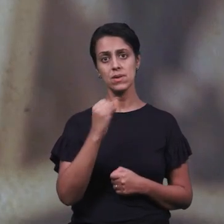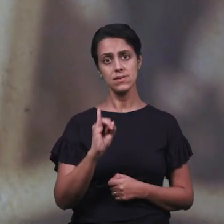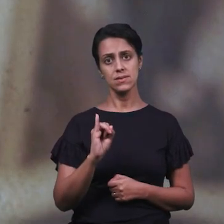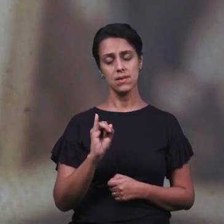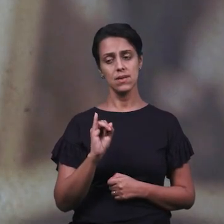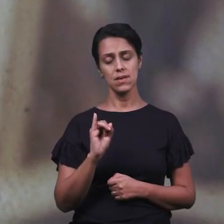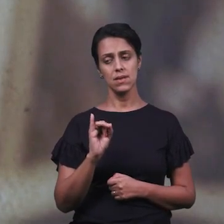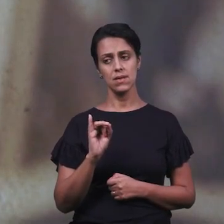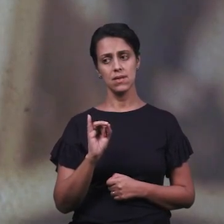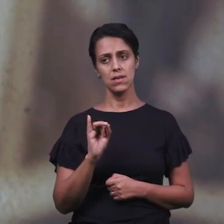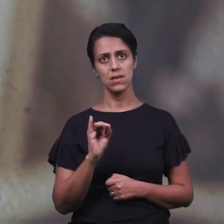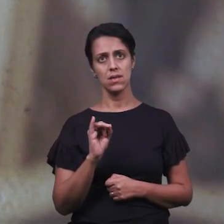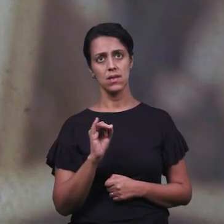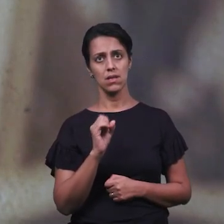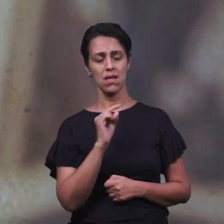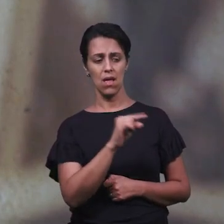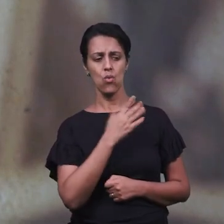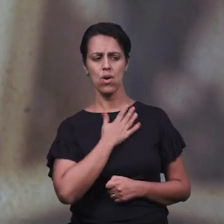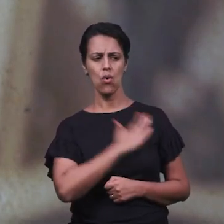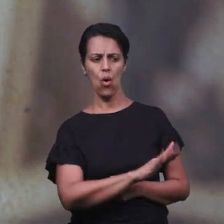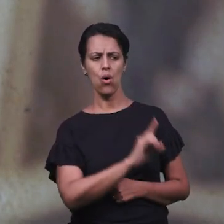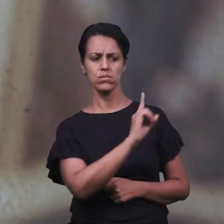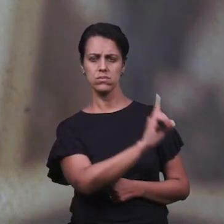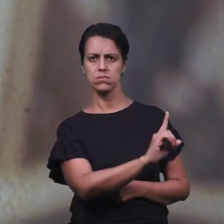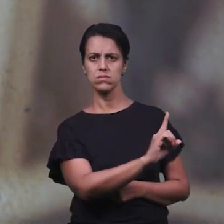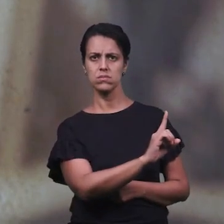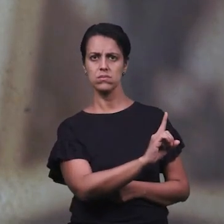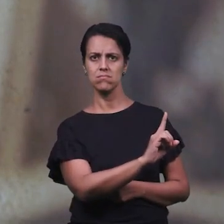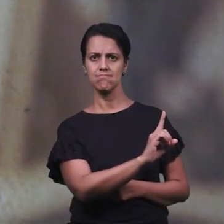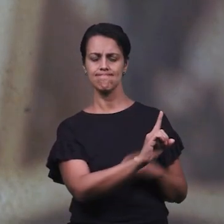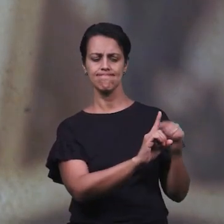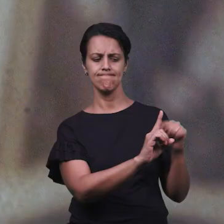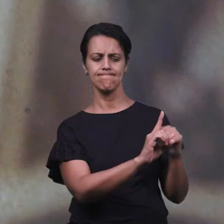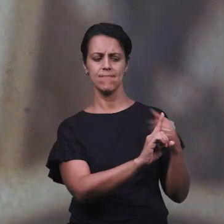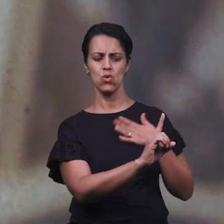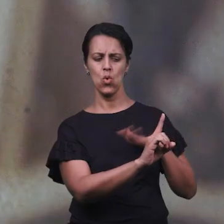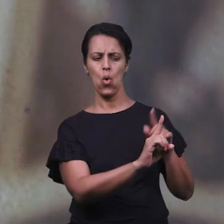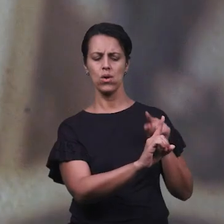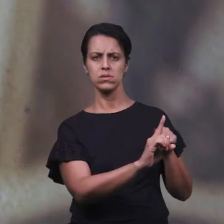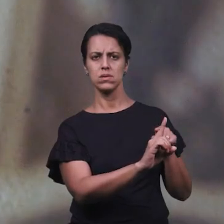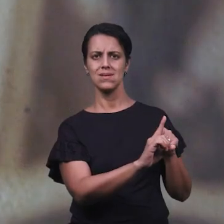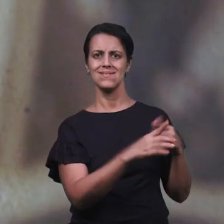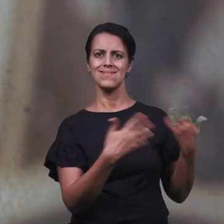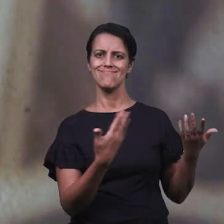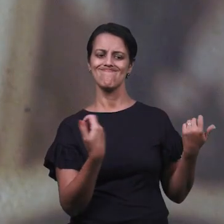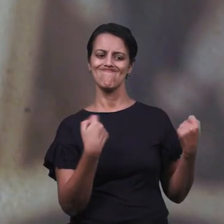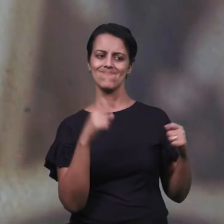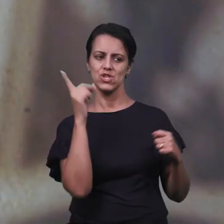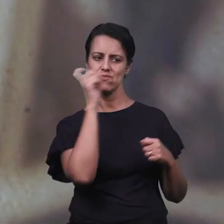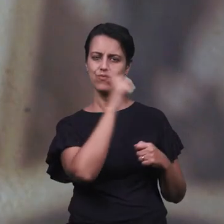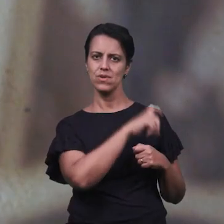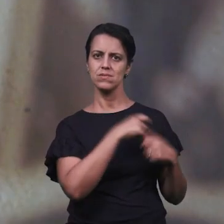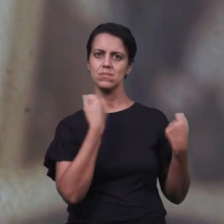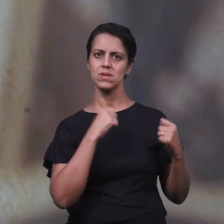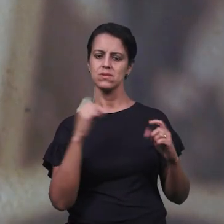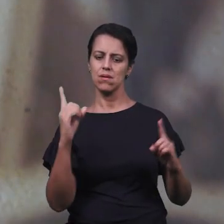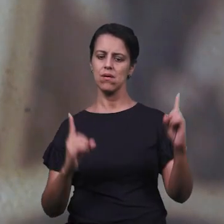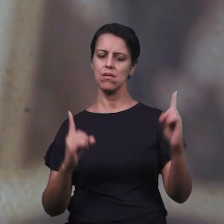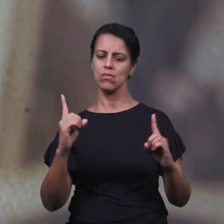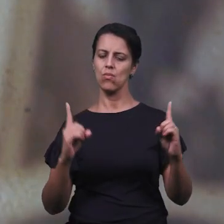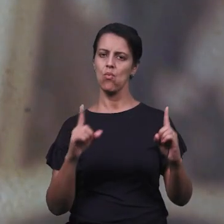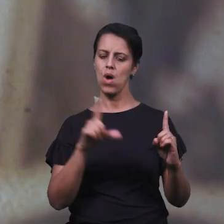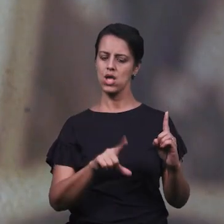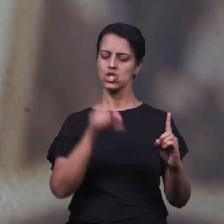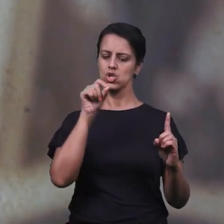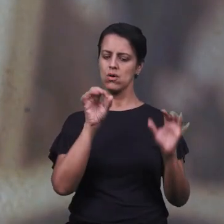discordo do mediador, aí a coisa já começou a ficar... Exatamente. Né? Então é preciso que as duas partes estejam de acordo com aquela